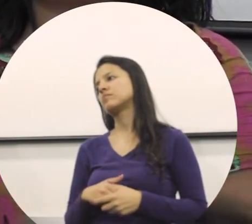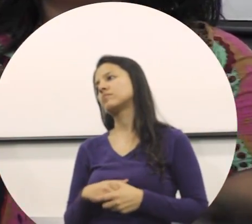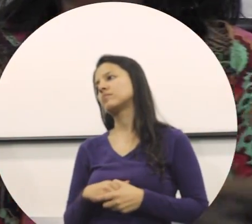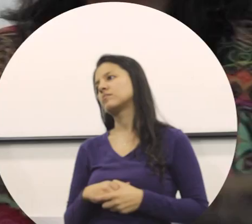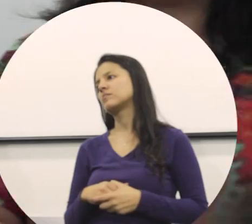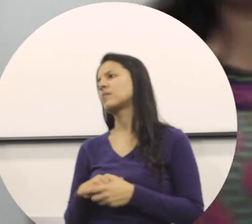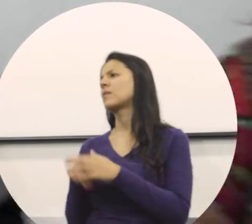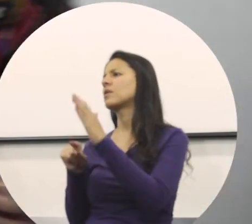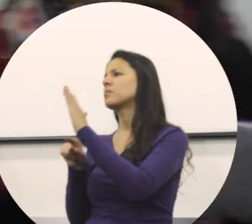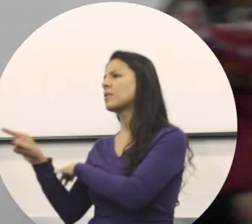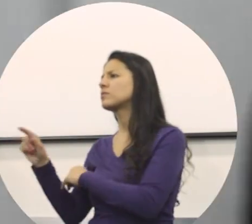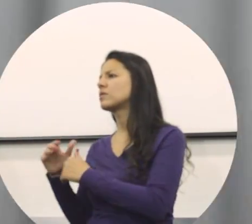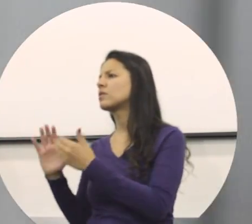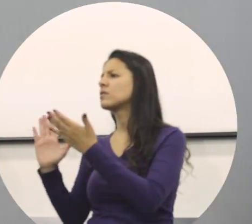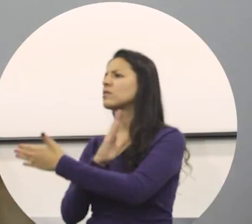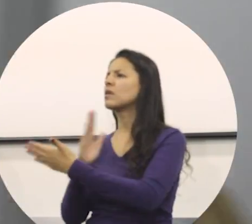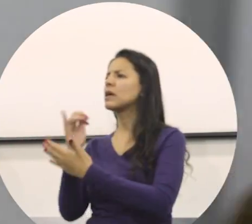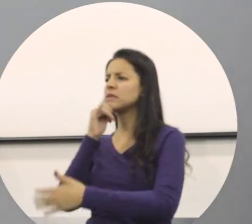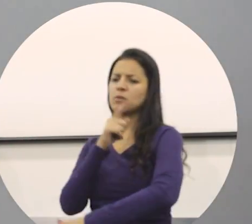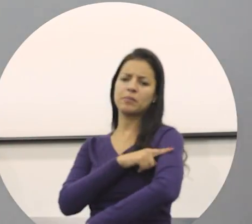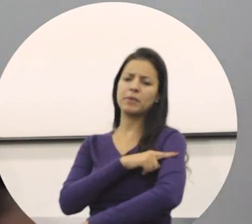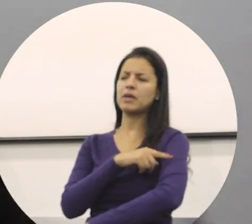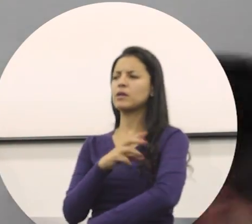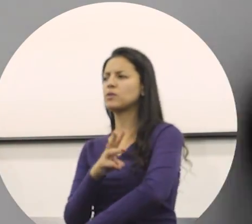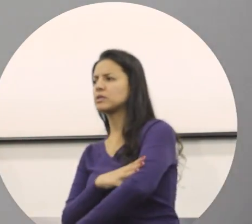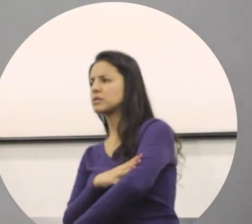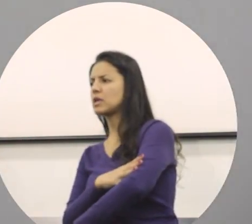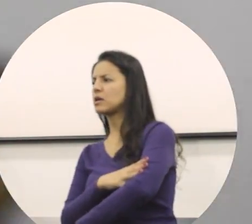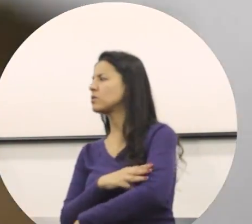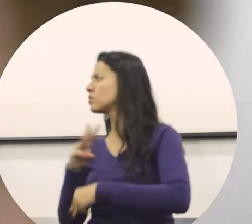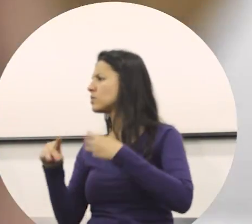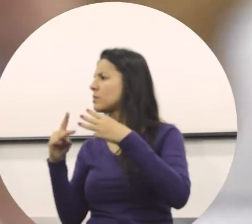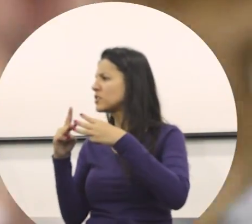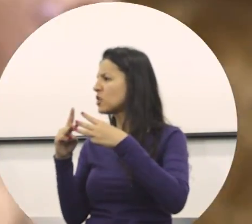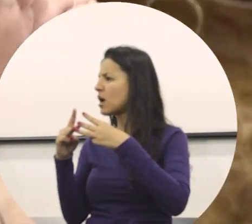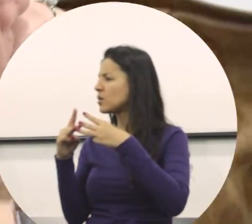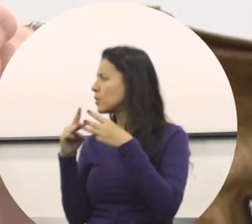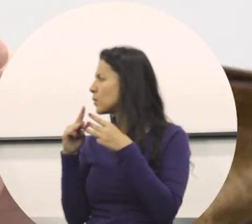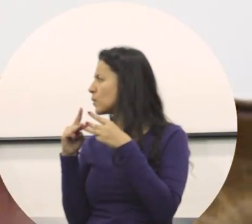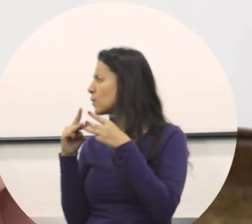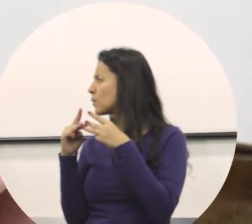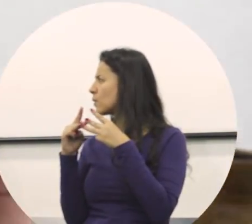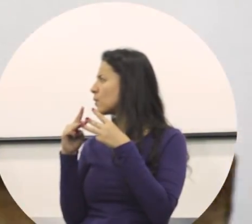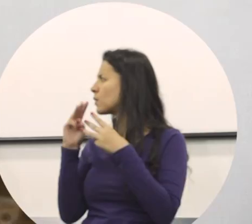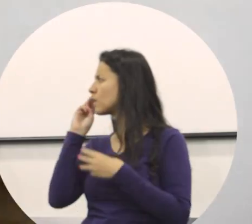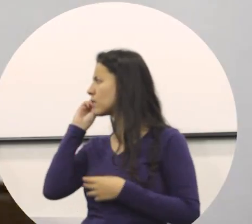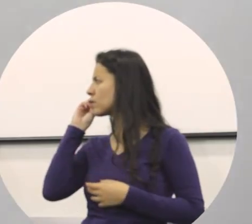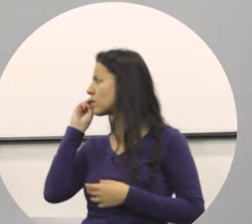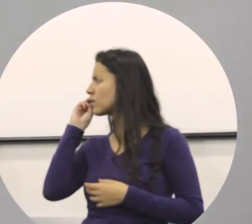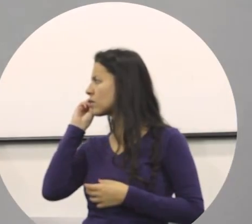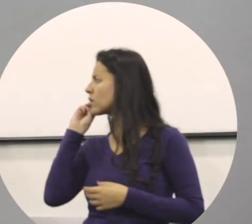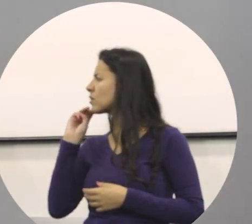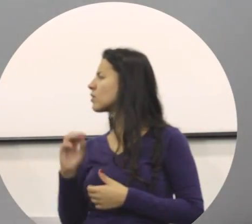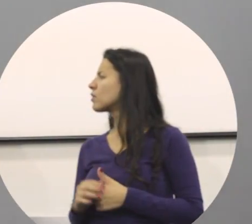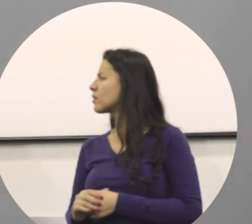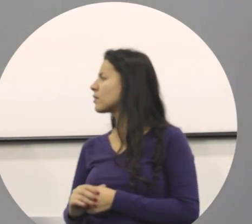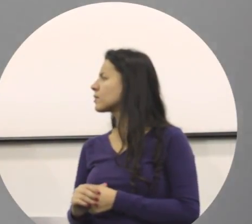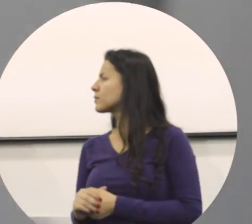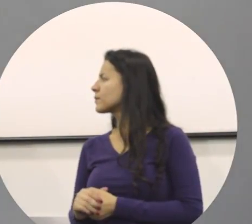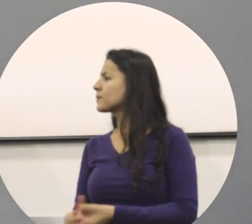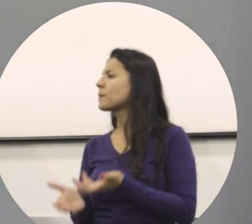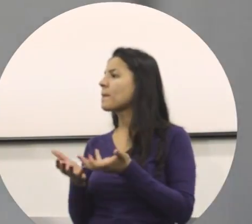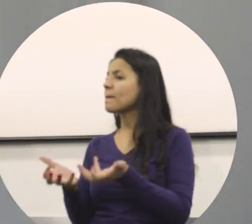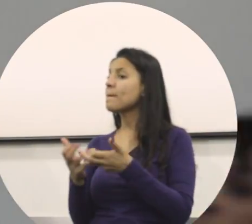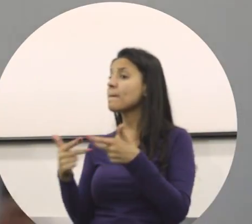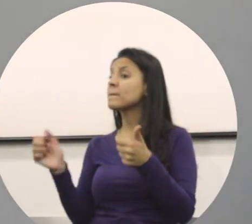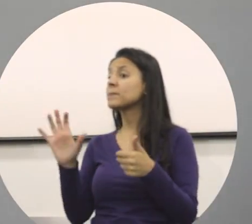Você separado assim, primeiro, terceiro, intermediário? Não, então, aí nesse primeiro momento a gente quis discutir uma